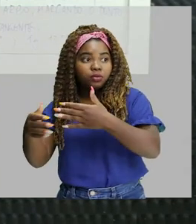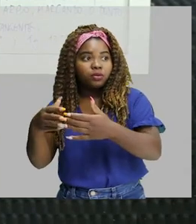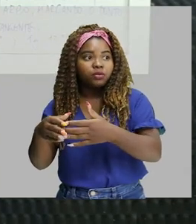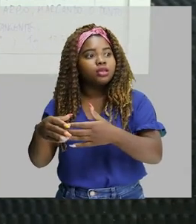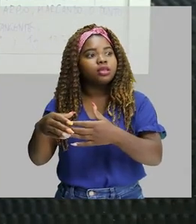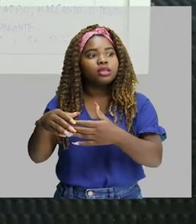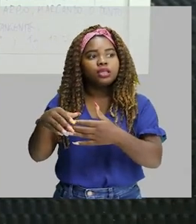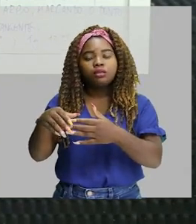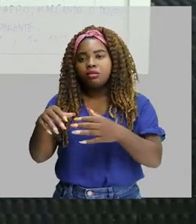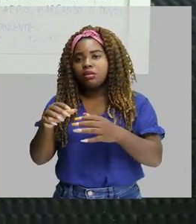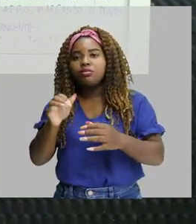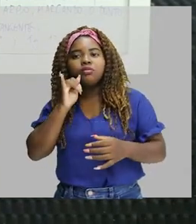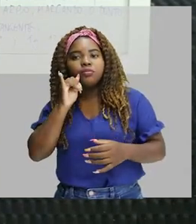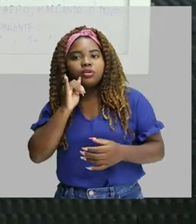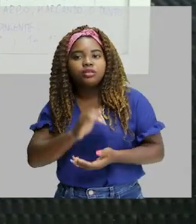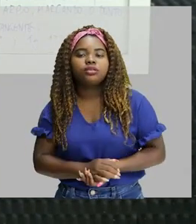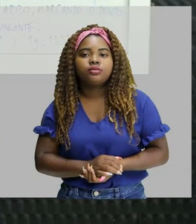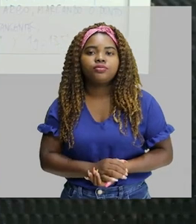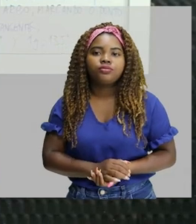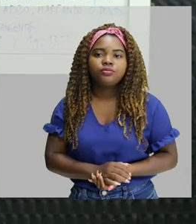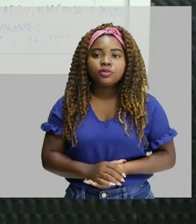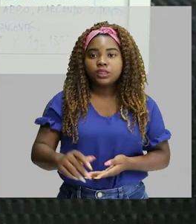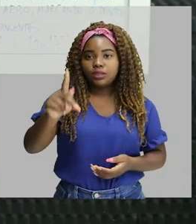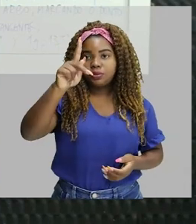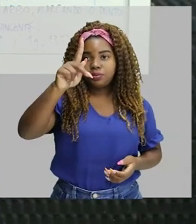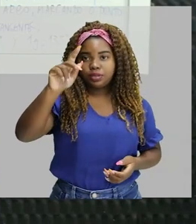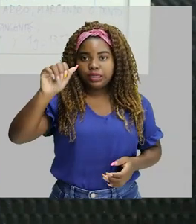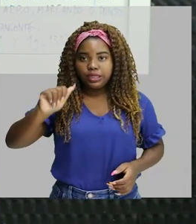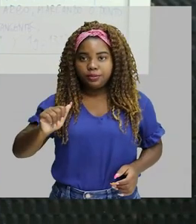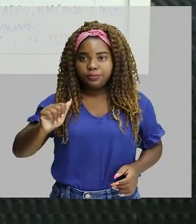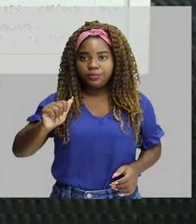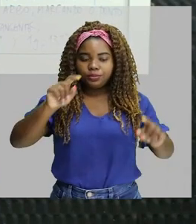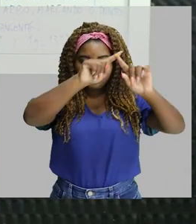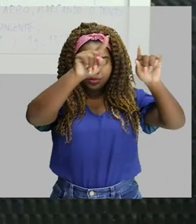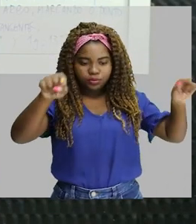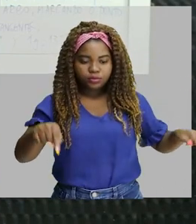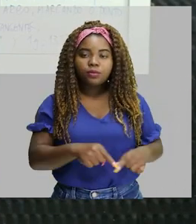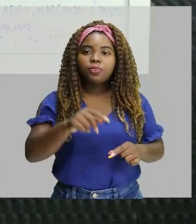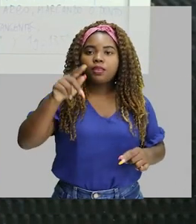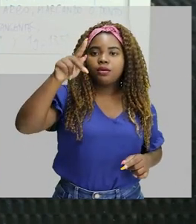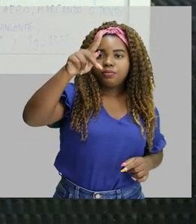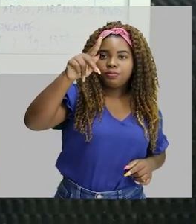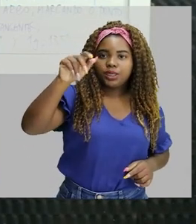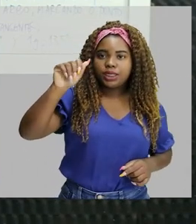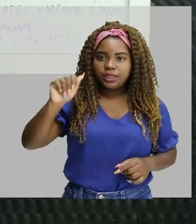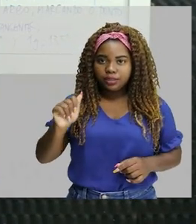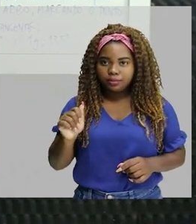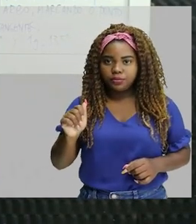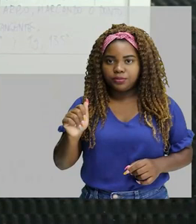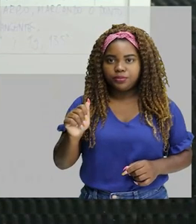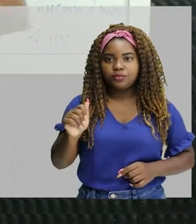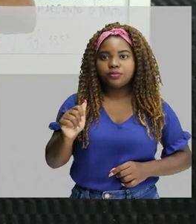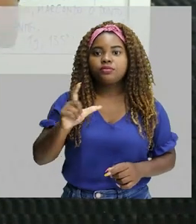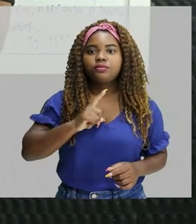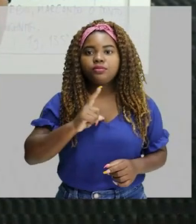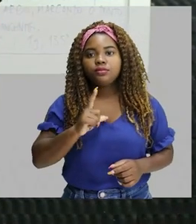circunferência então por exemplo aqui eu tenho um arco ap ó tá vamos supor que esse arco ap ele tem